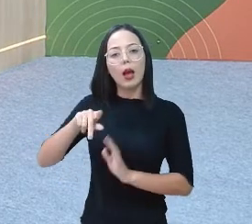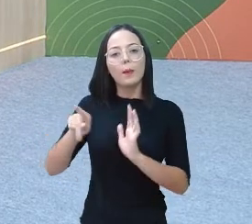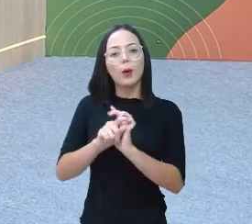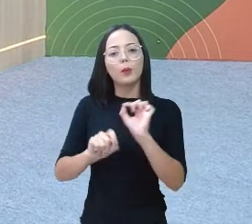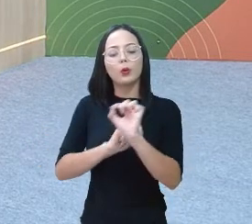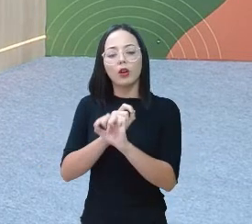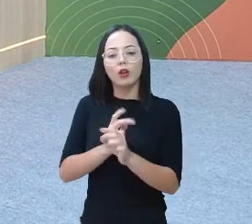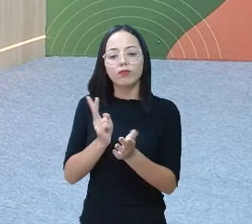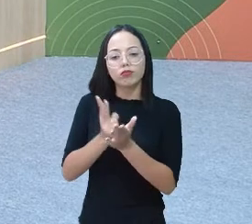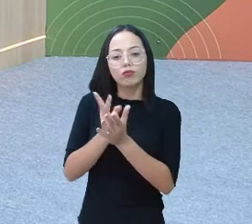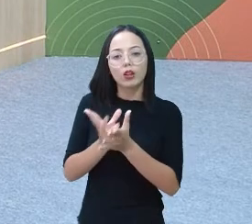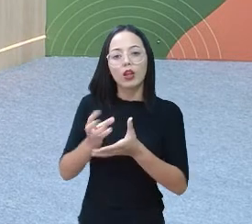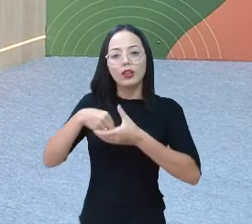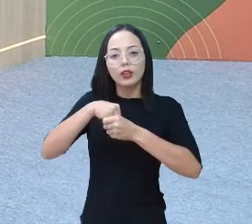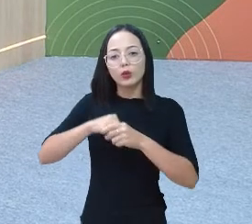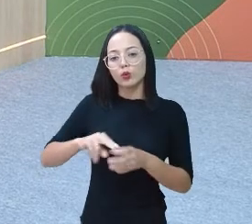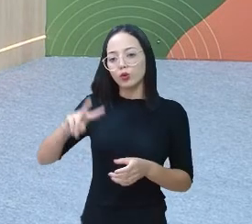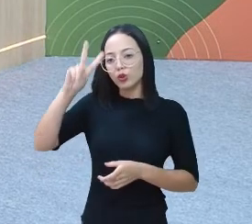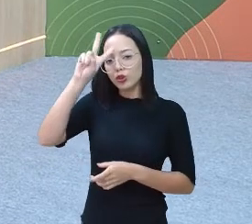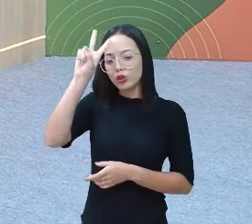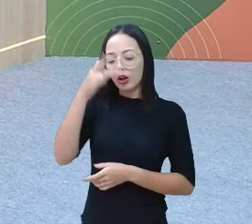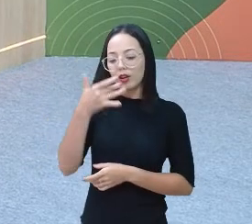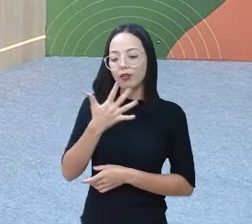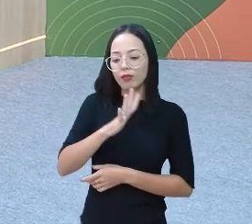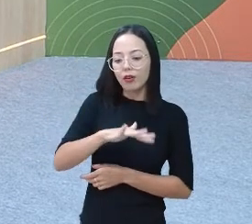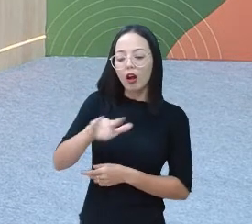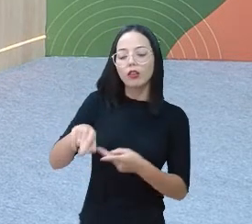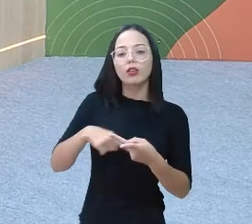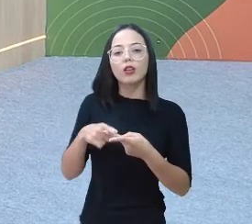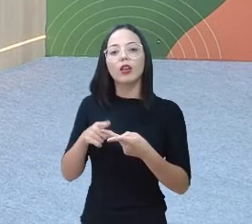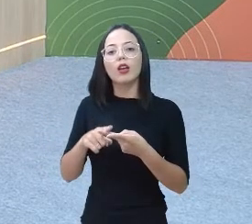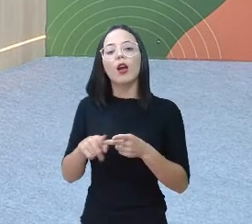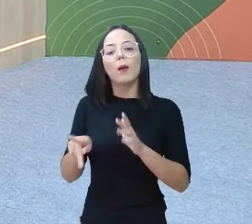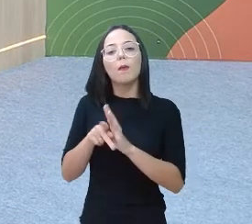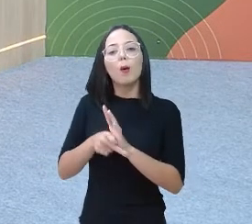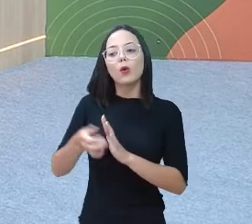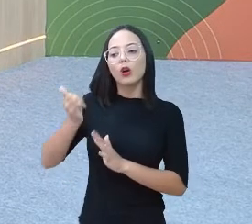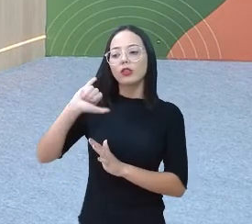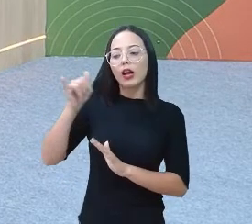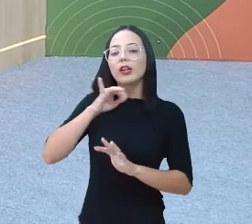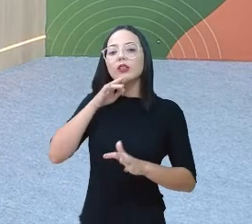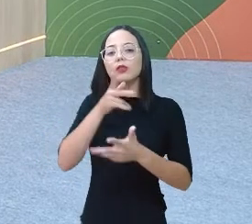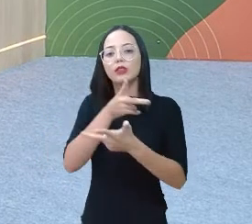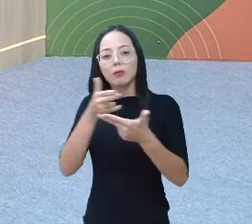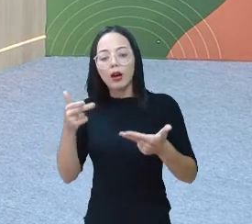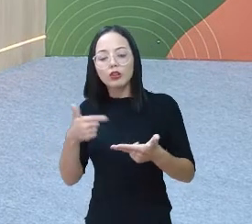mais recorrente em histórias infantis, em fábulas, né, em que eu preciso aí